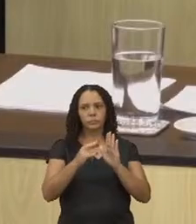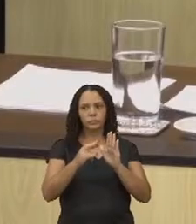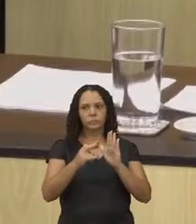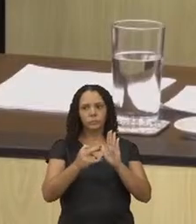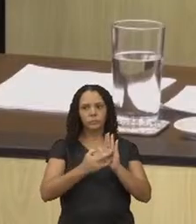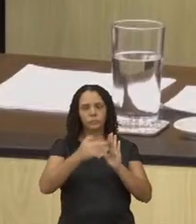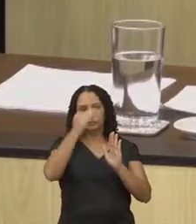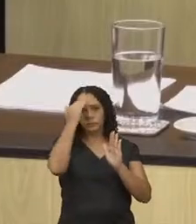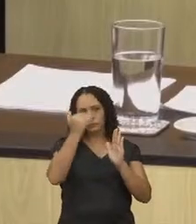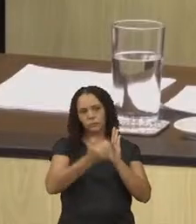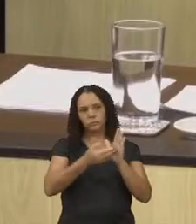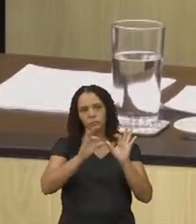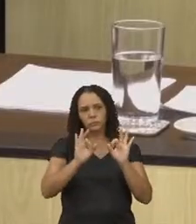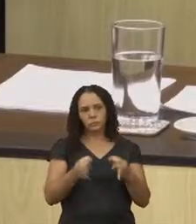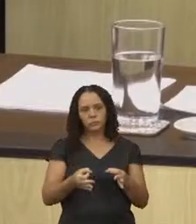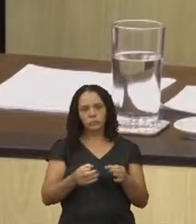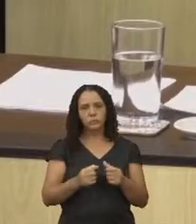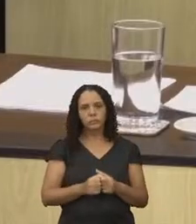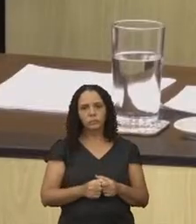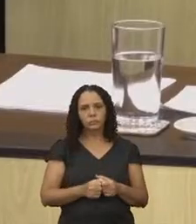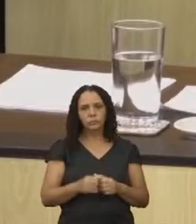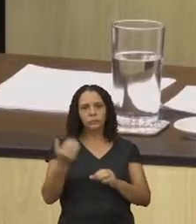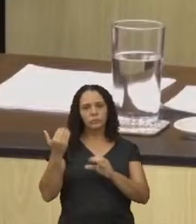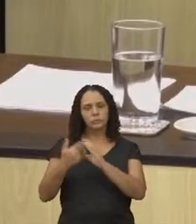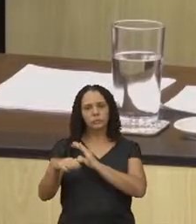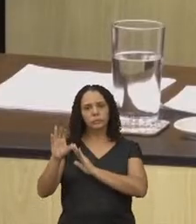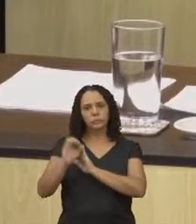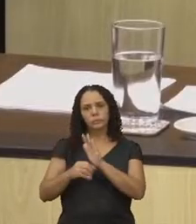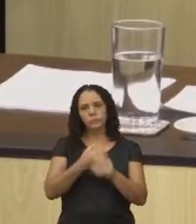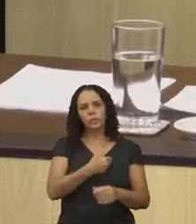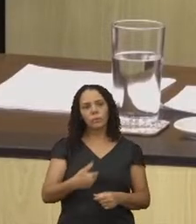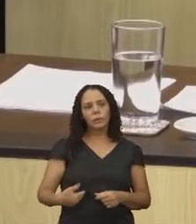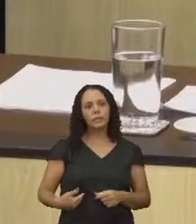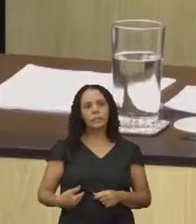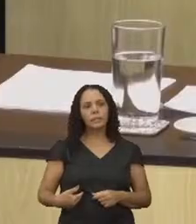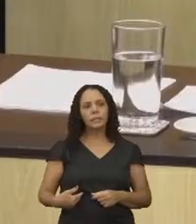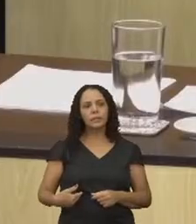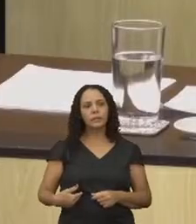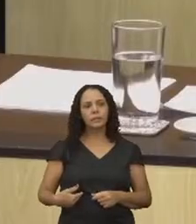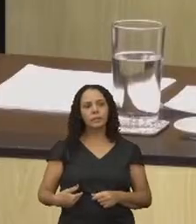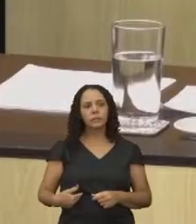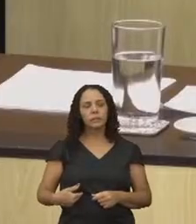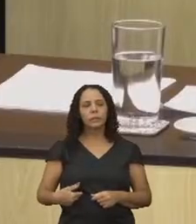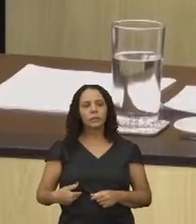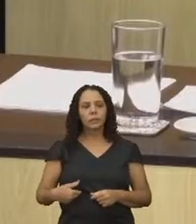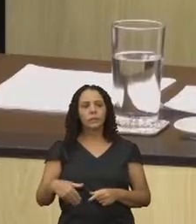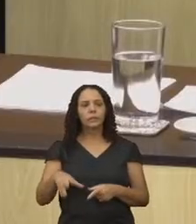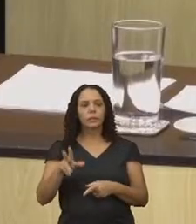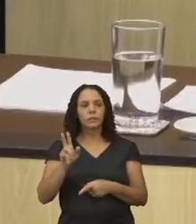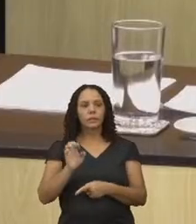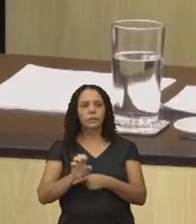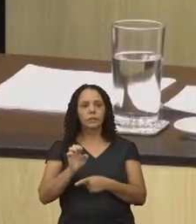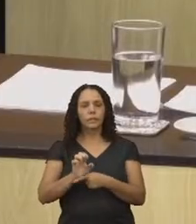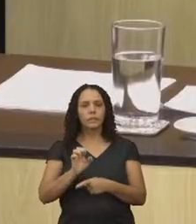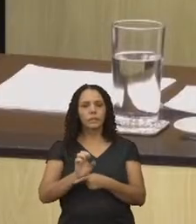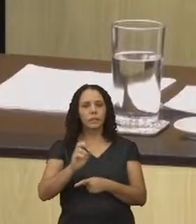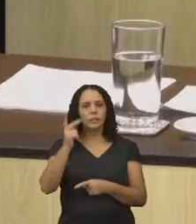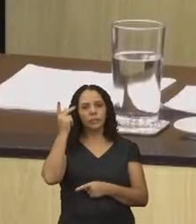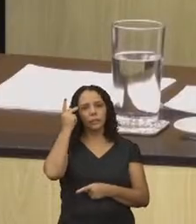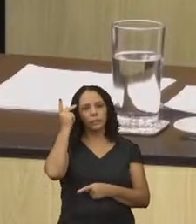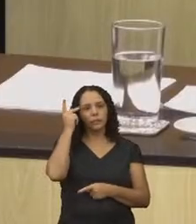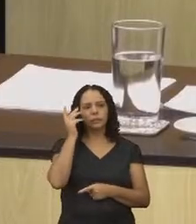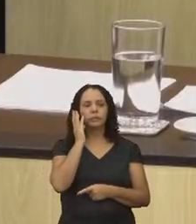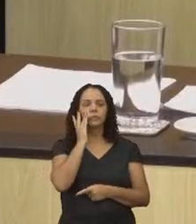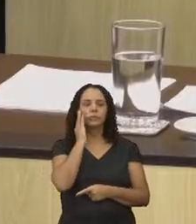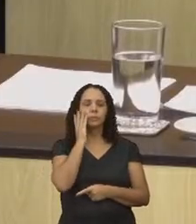seja encaminhado ofício ao governador do estado de São Paulo, Tarcísio Gomes de Freitas, solicitando atenção aos